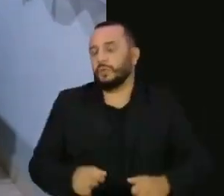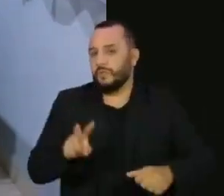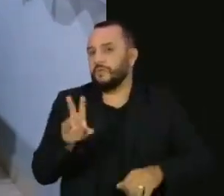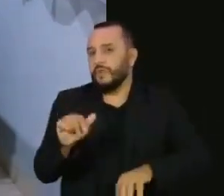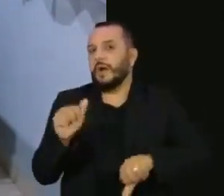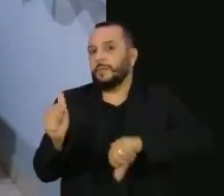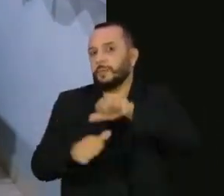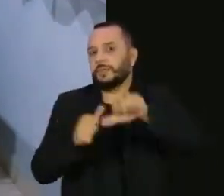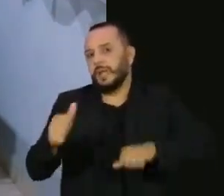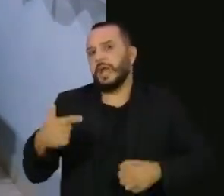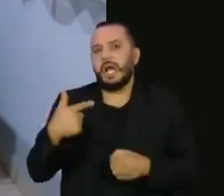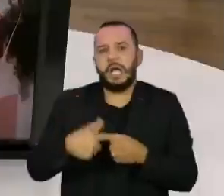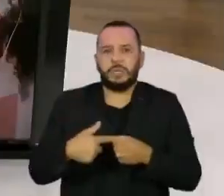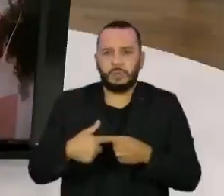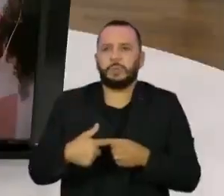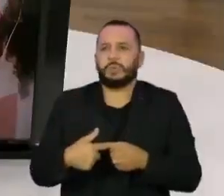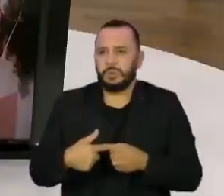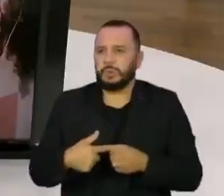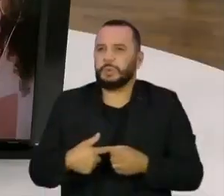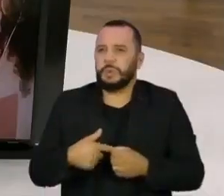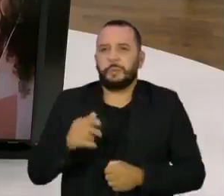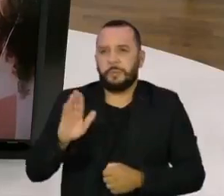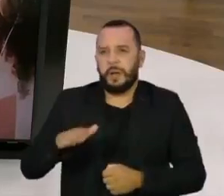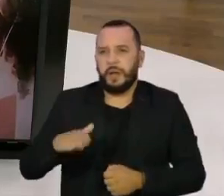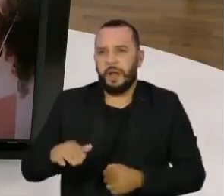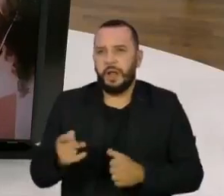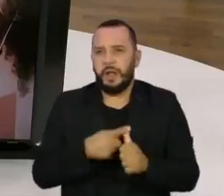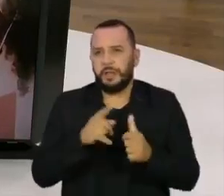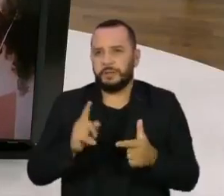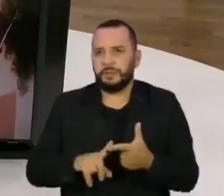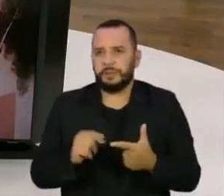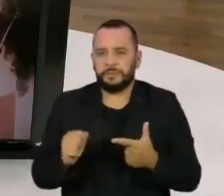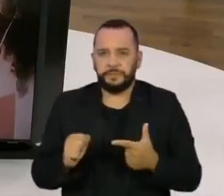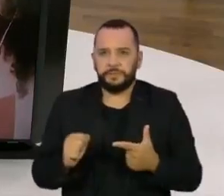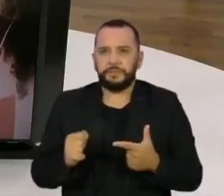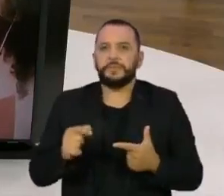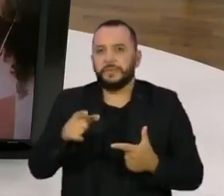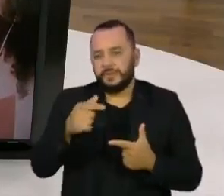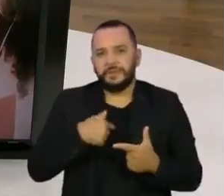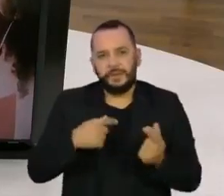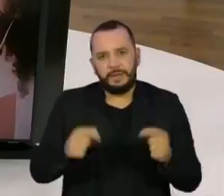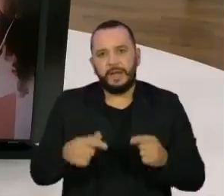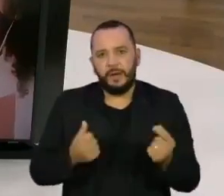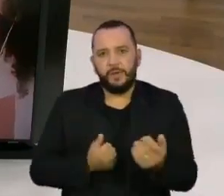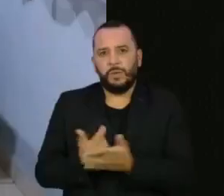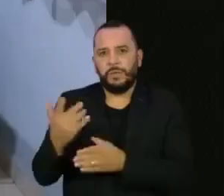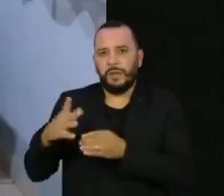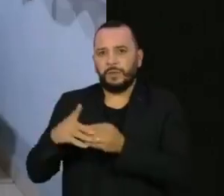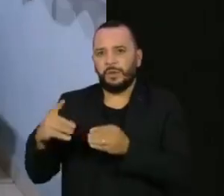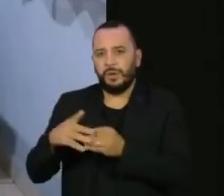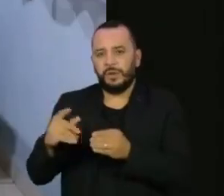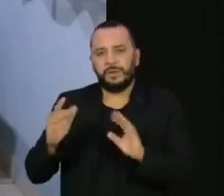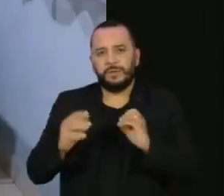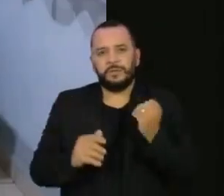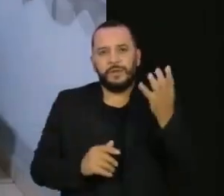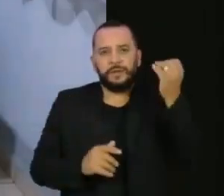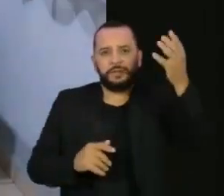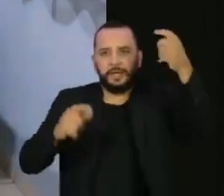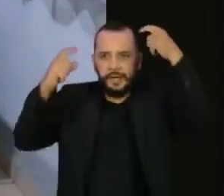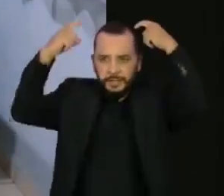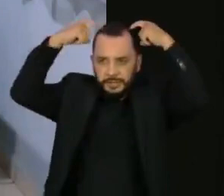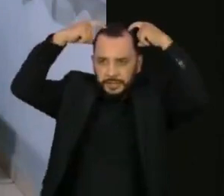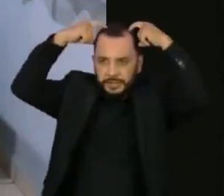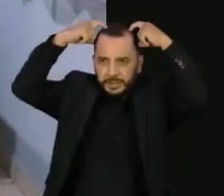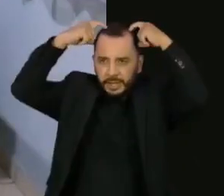a gasolina vai ficar barata, você vai poder comprar dólar, voltar para a Disney. Isso também já